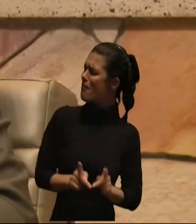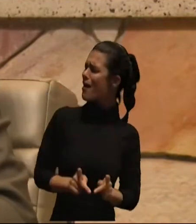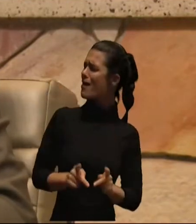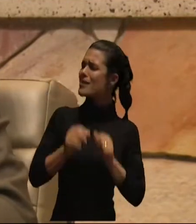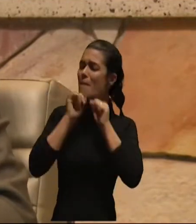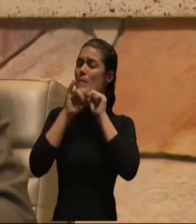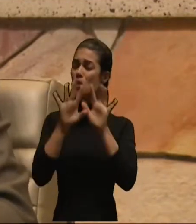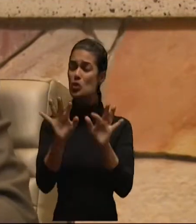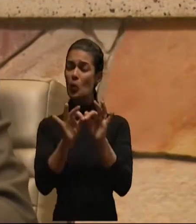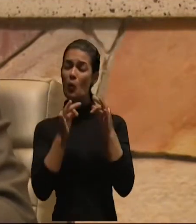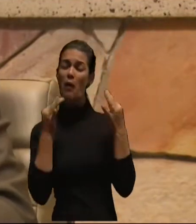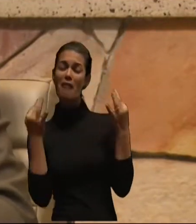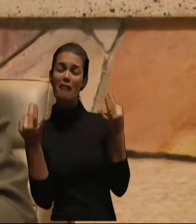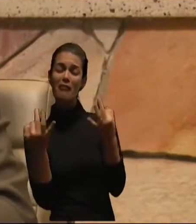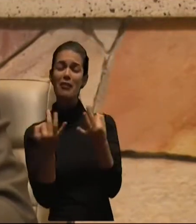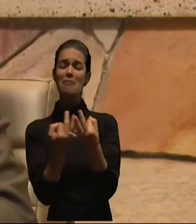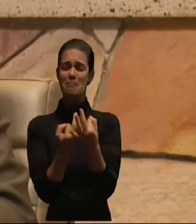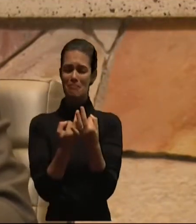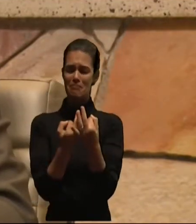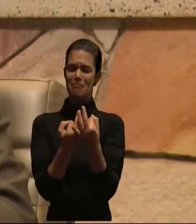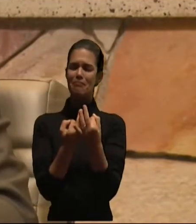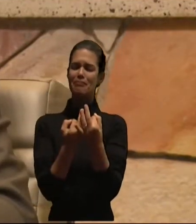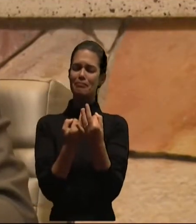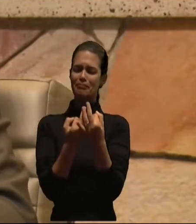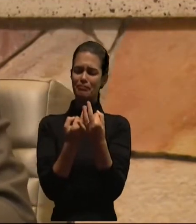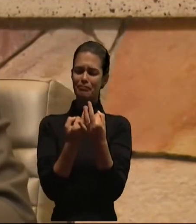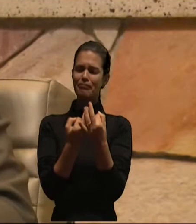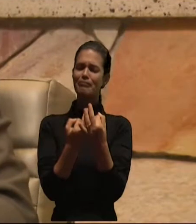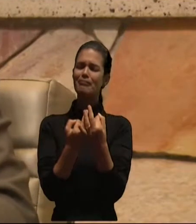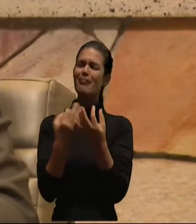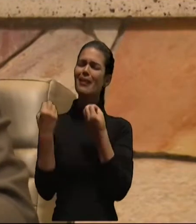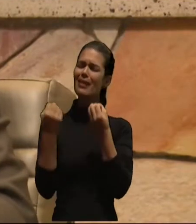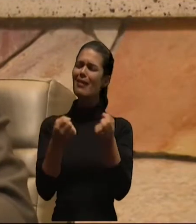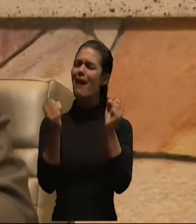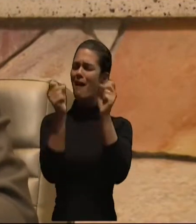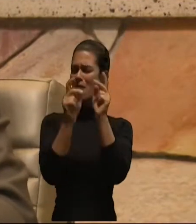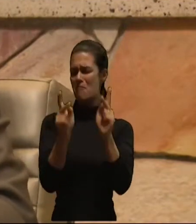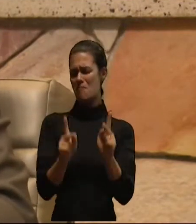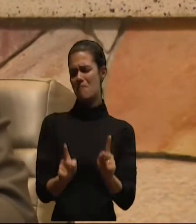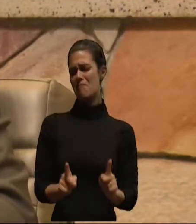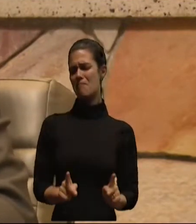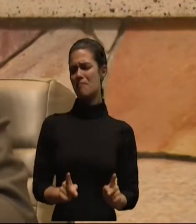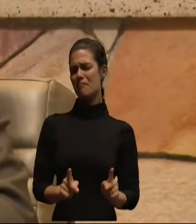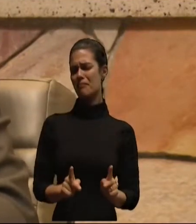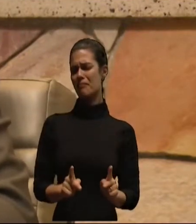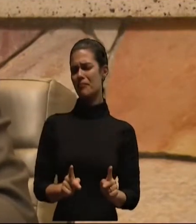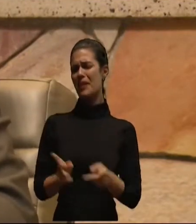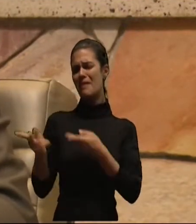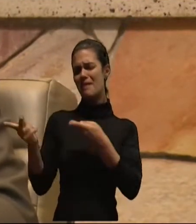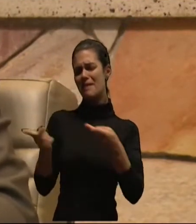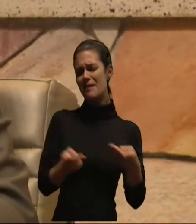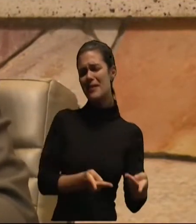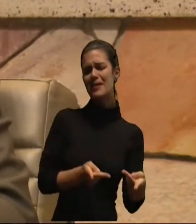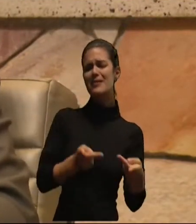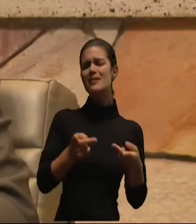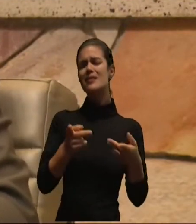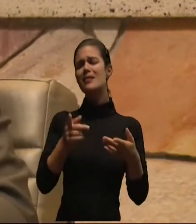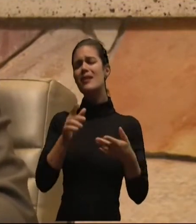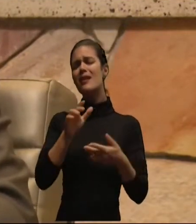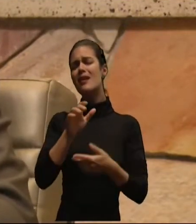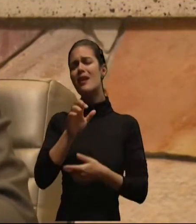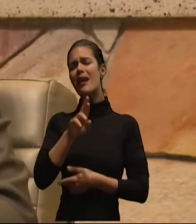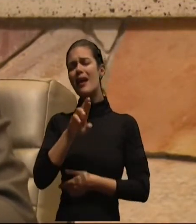também. Irmã Marlene, muito aflita com o irmão Regis, dá paz ao seu coração. Visita o Regis, Helenauro, visita o Marco,